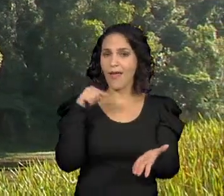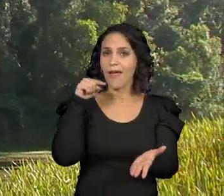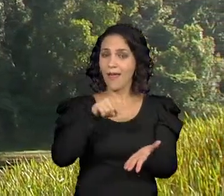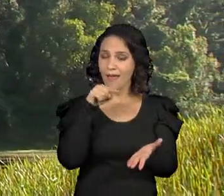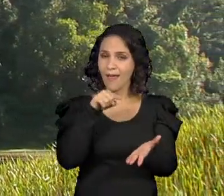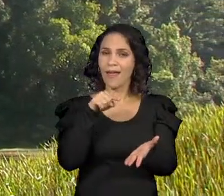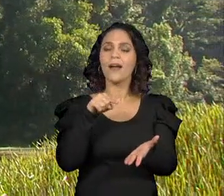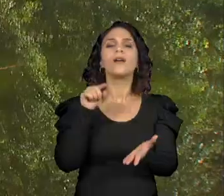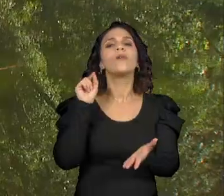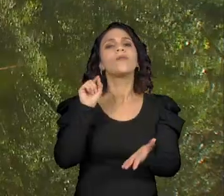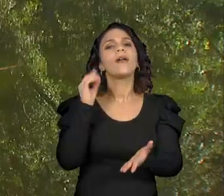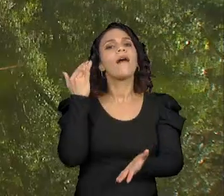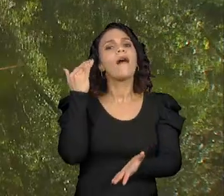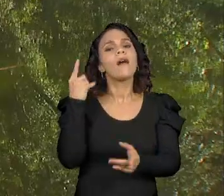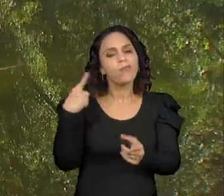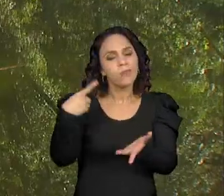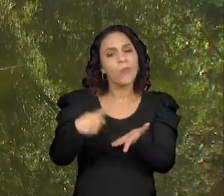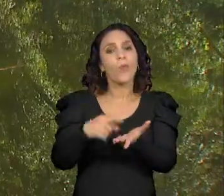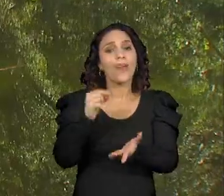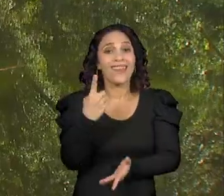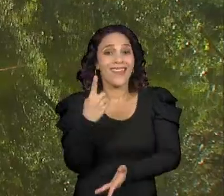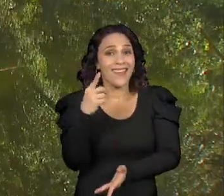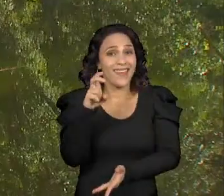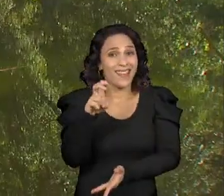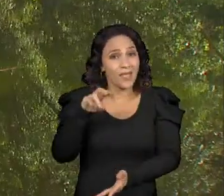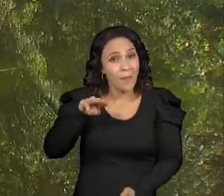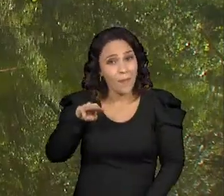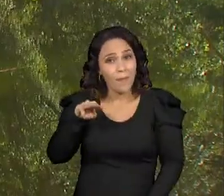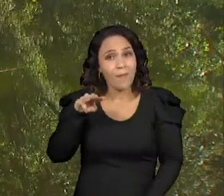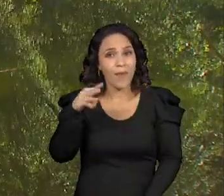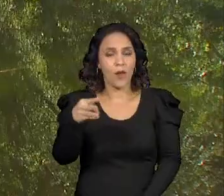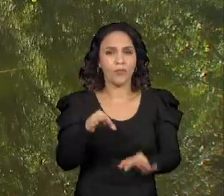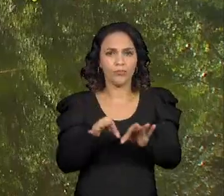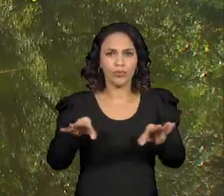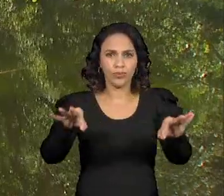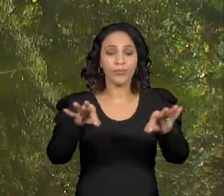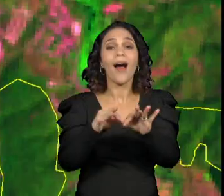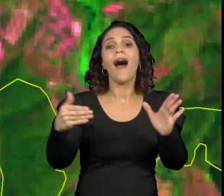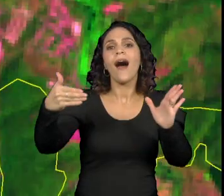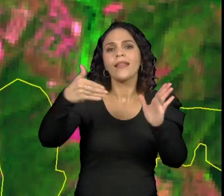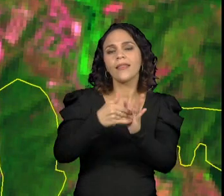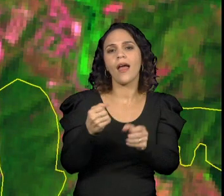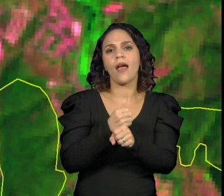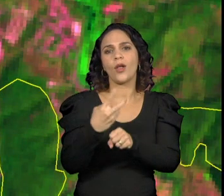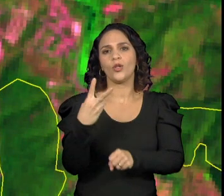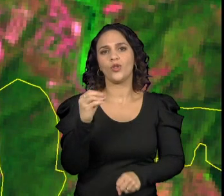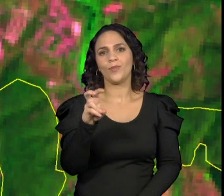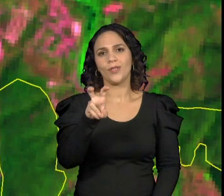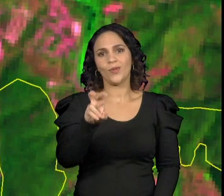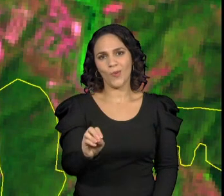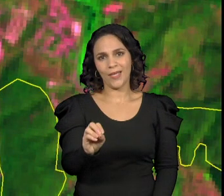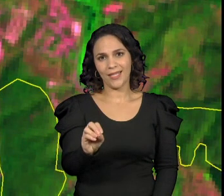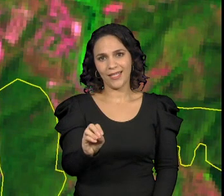Mata Atlântica, que é de 15 milhões de hectares até 2050.